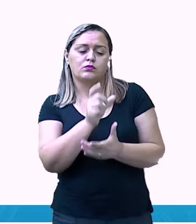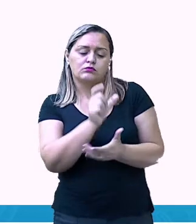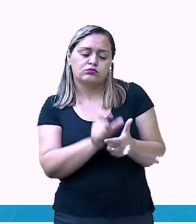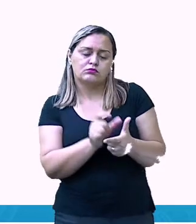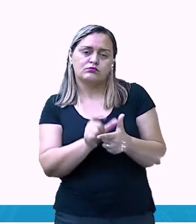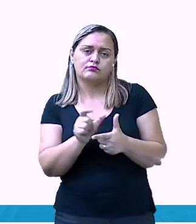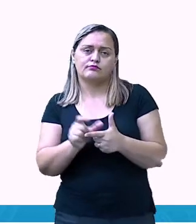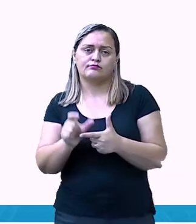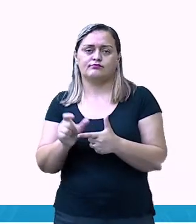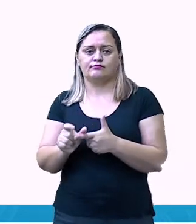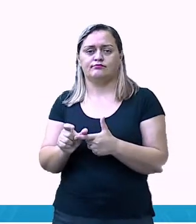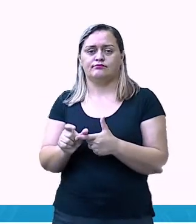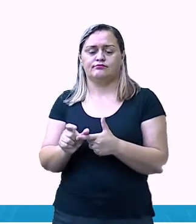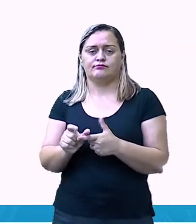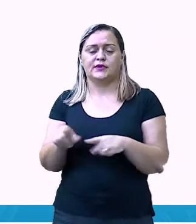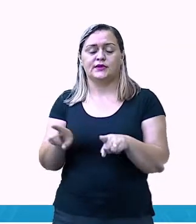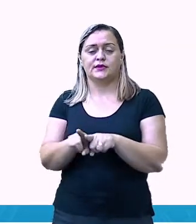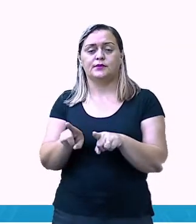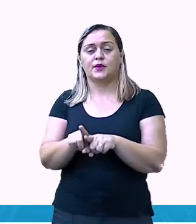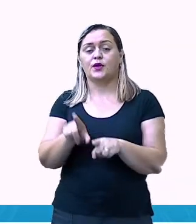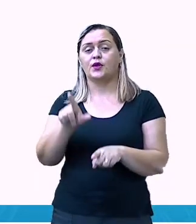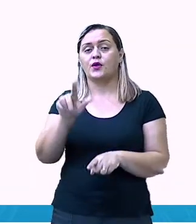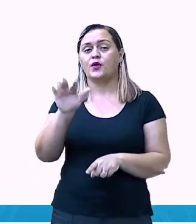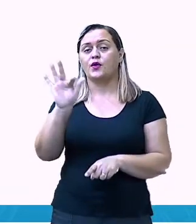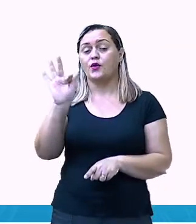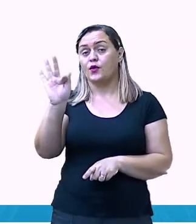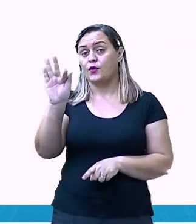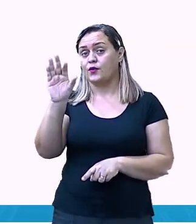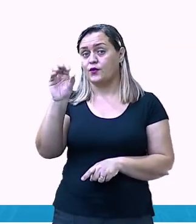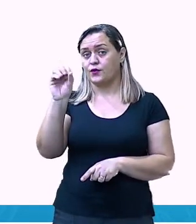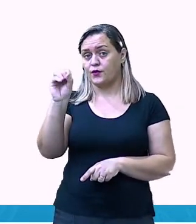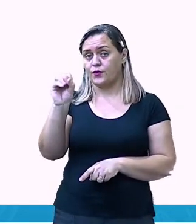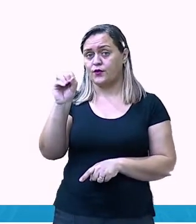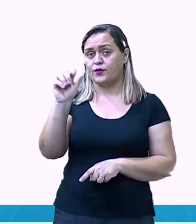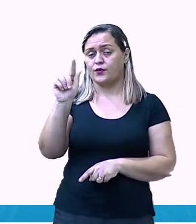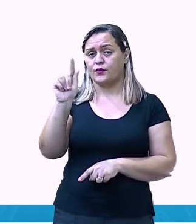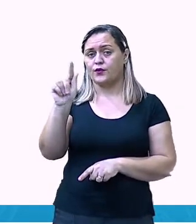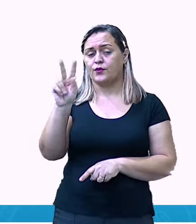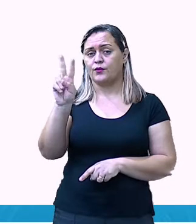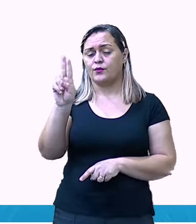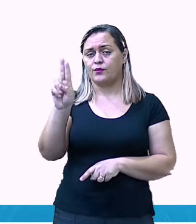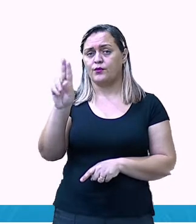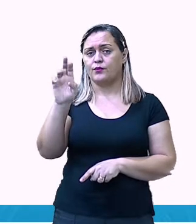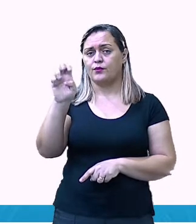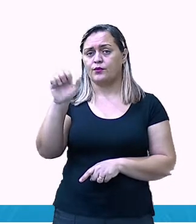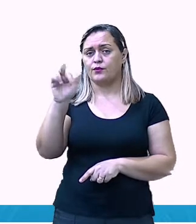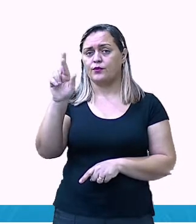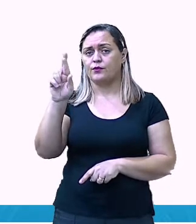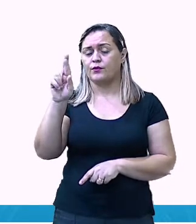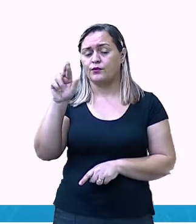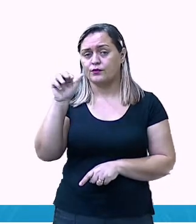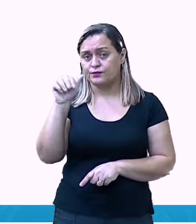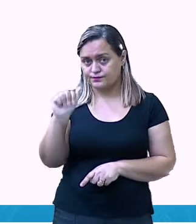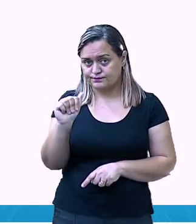lá. Fogueira. Eu tenho sabonete,